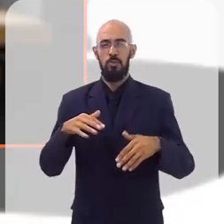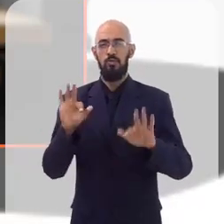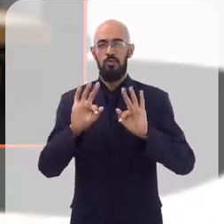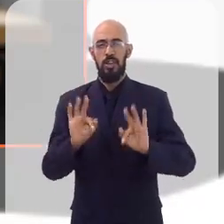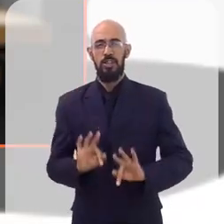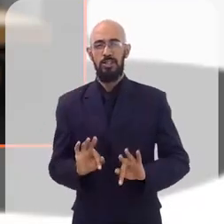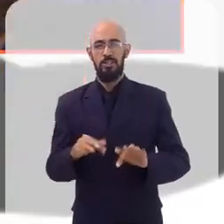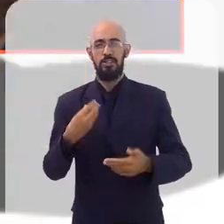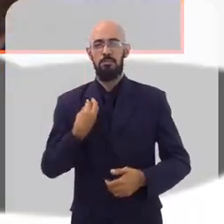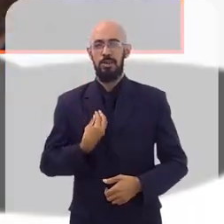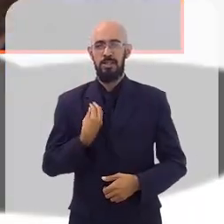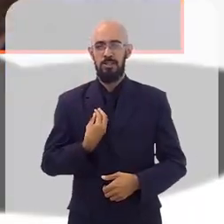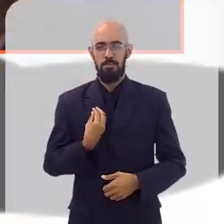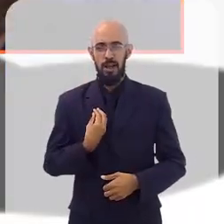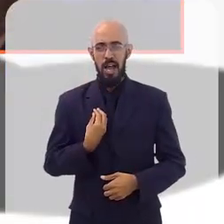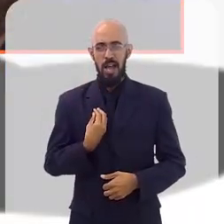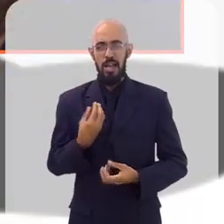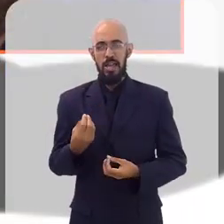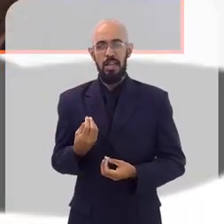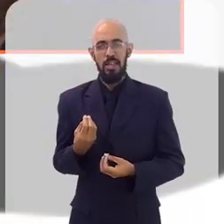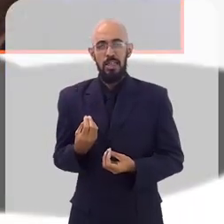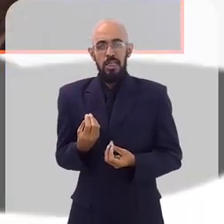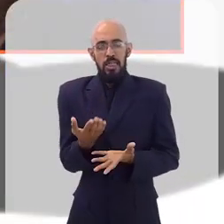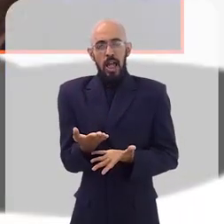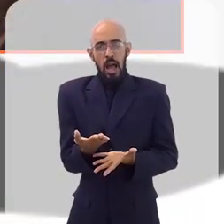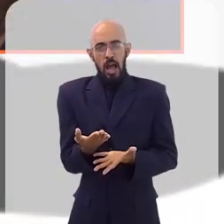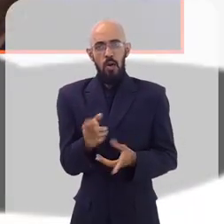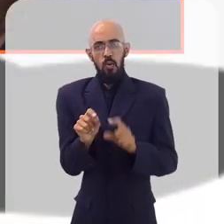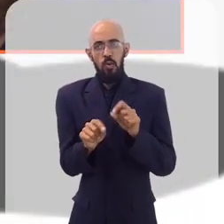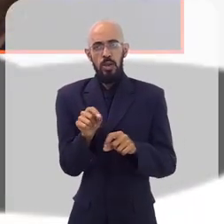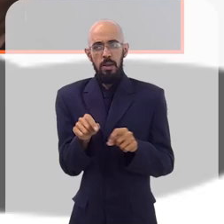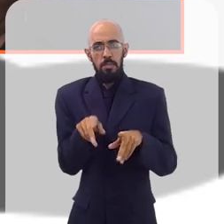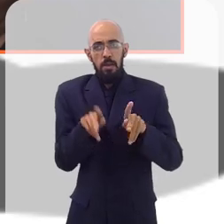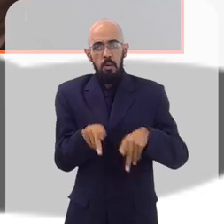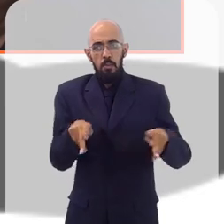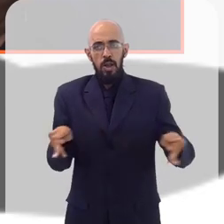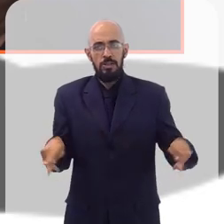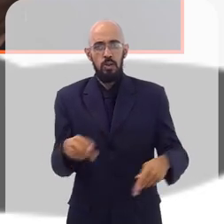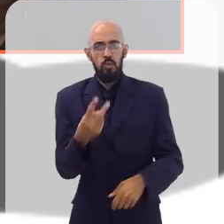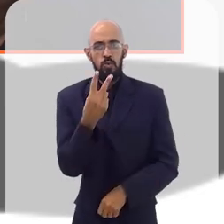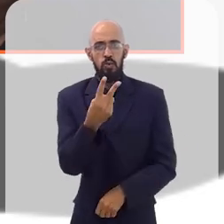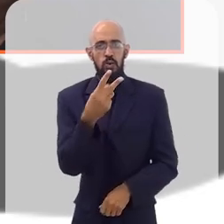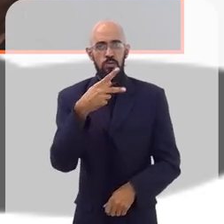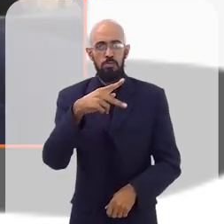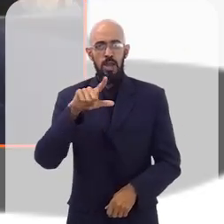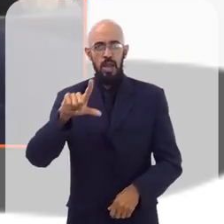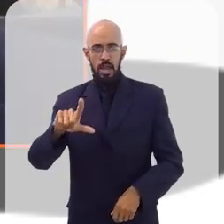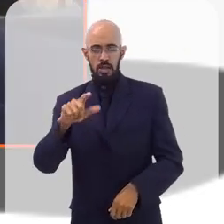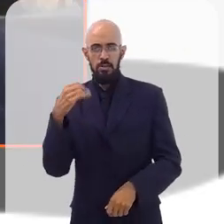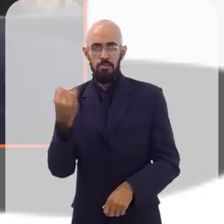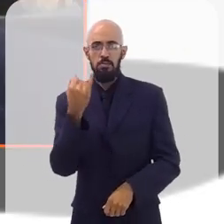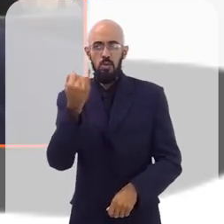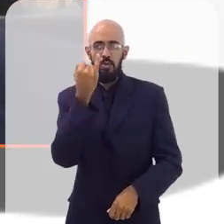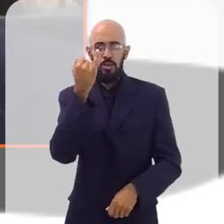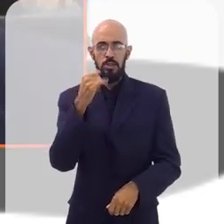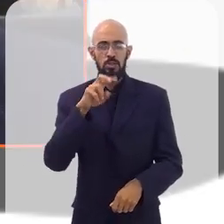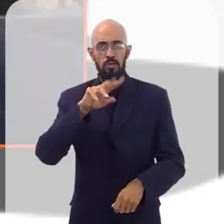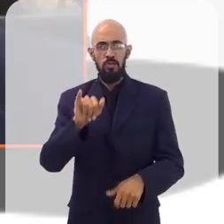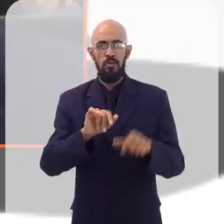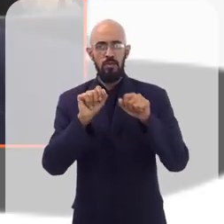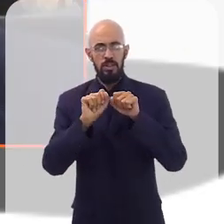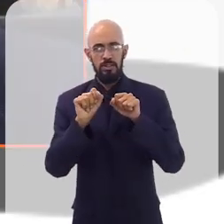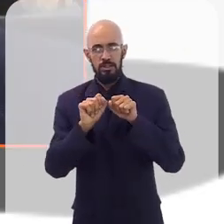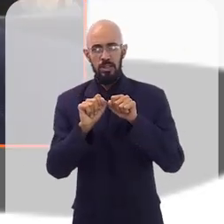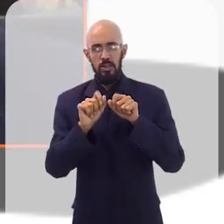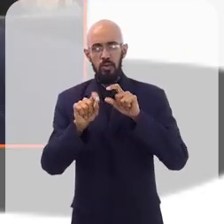gratidão Olá Deputado alegria recebeu aqui nos estúdios virtuais da TV Alerta instrumento estou muito